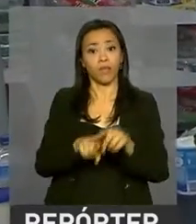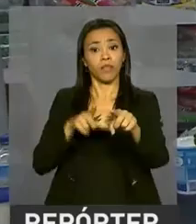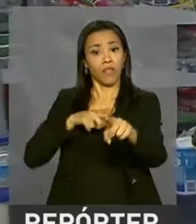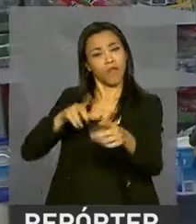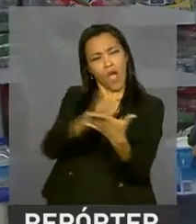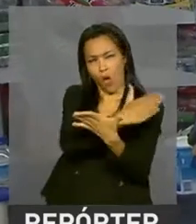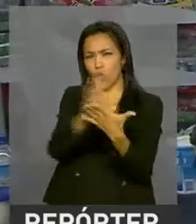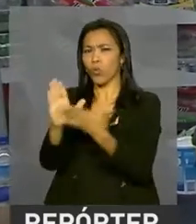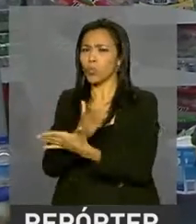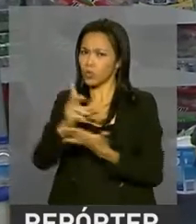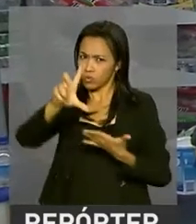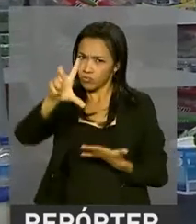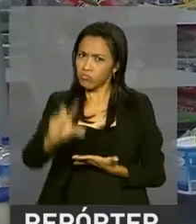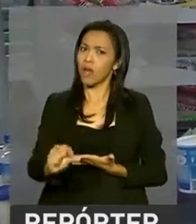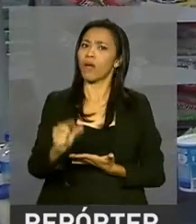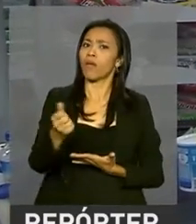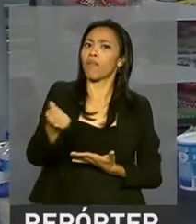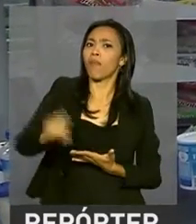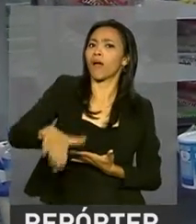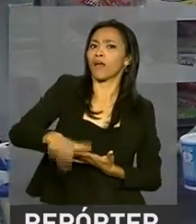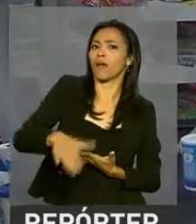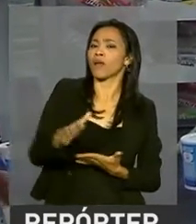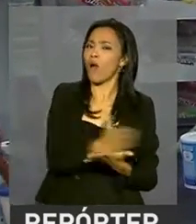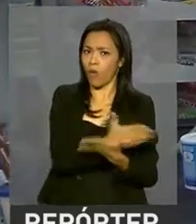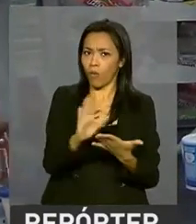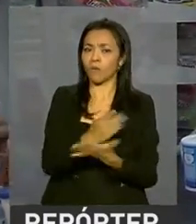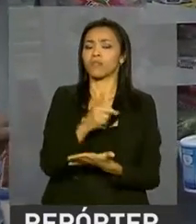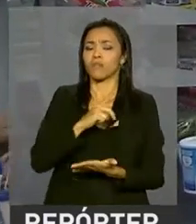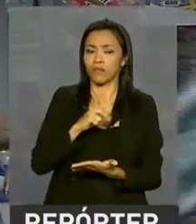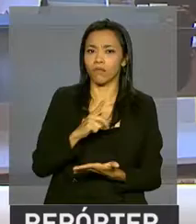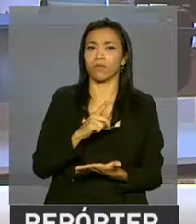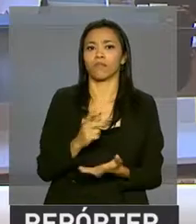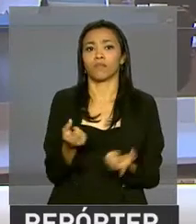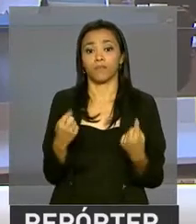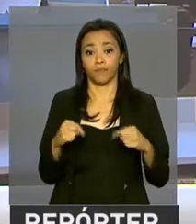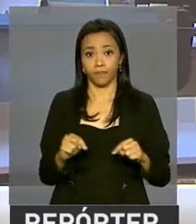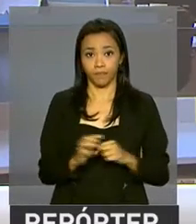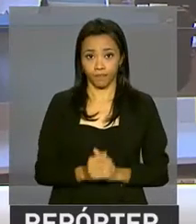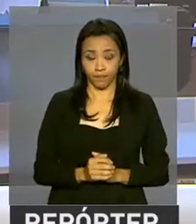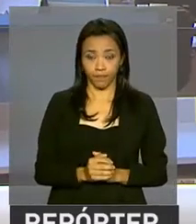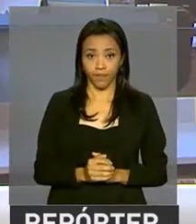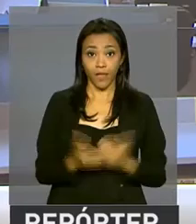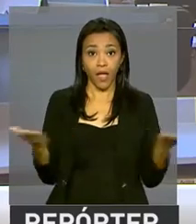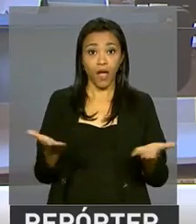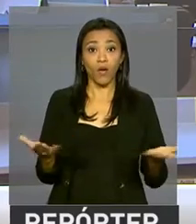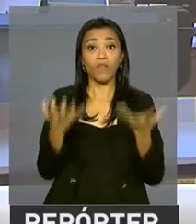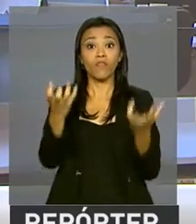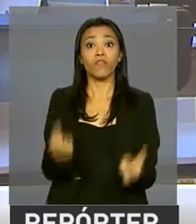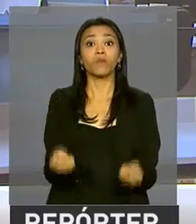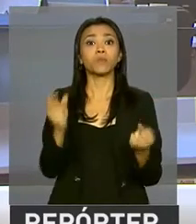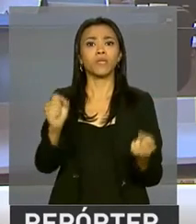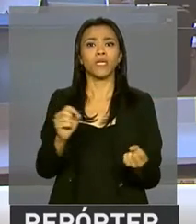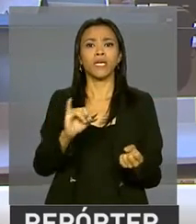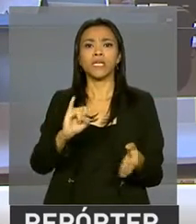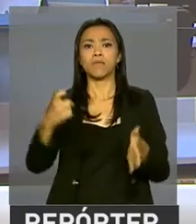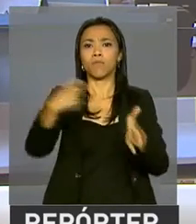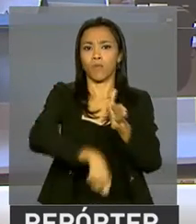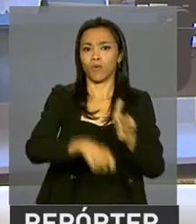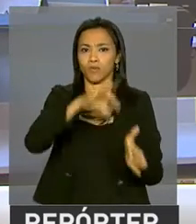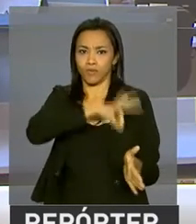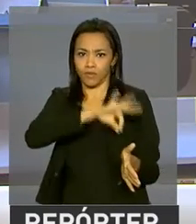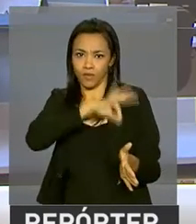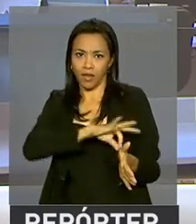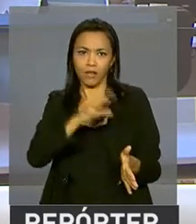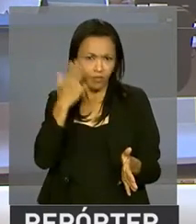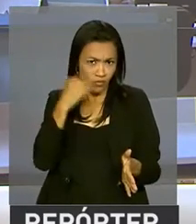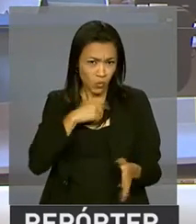alguns pensam e muita coisa não mais alguns itens que contribuem vou falar agora sobre imposto de renda tem dúvidas